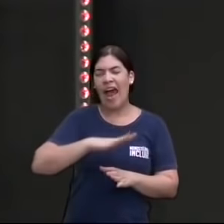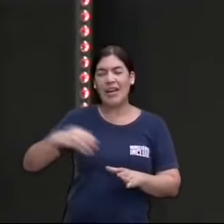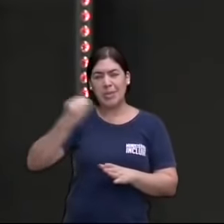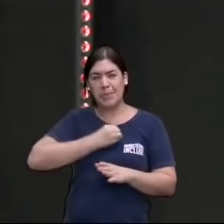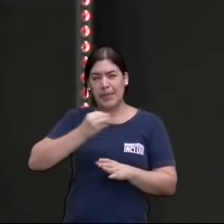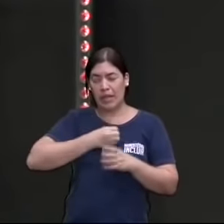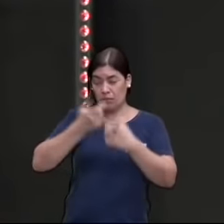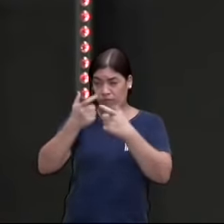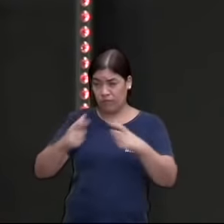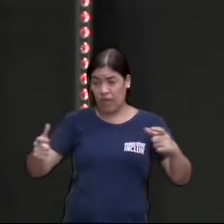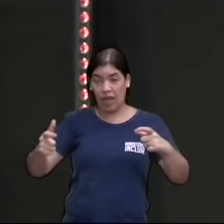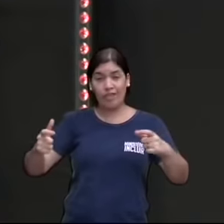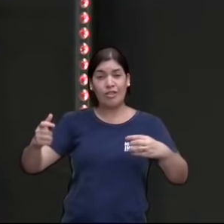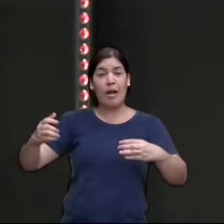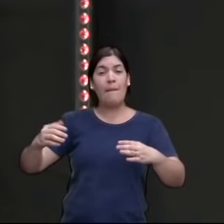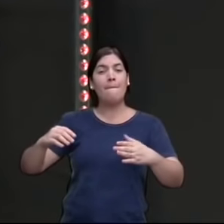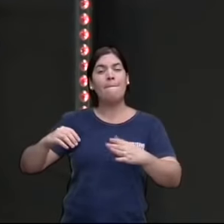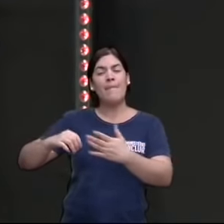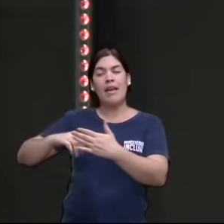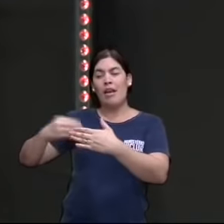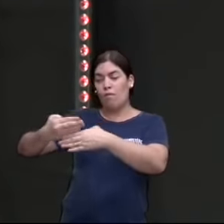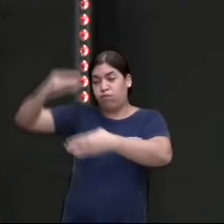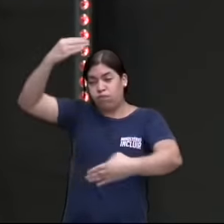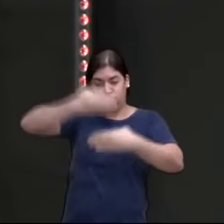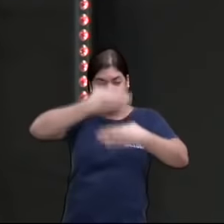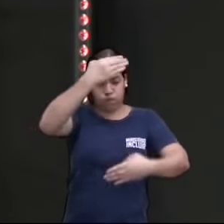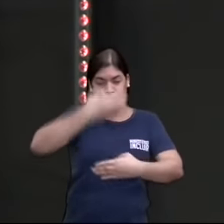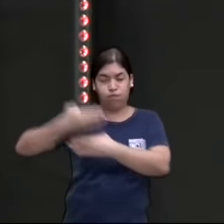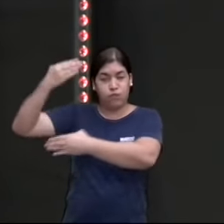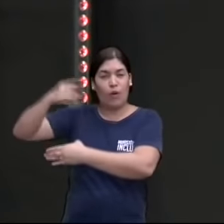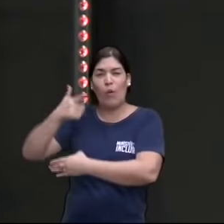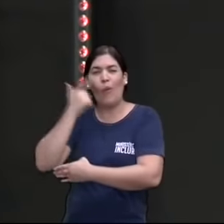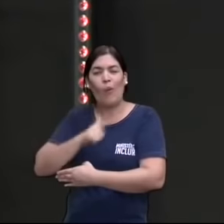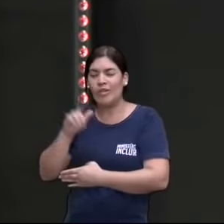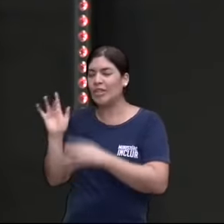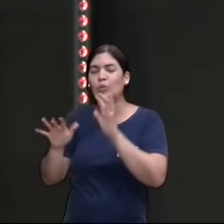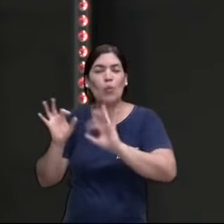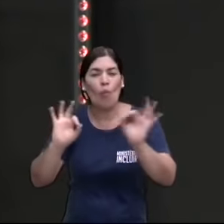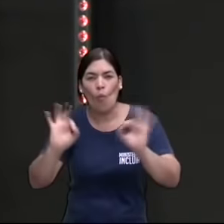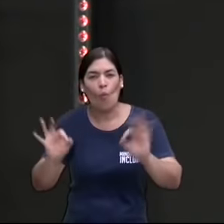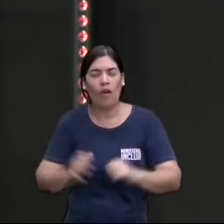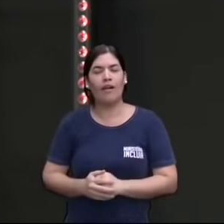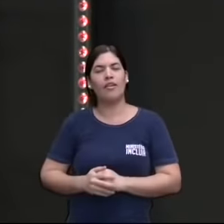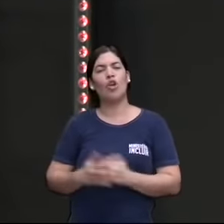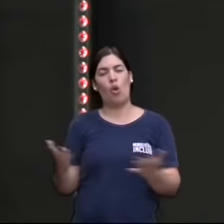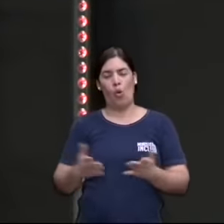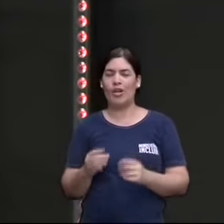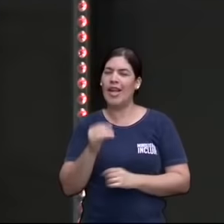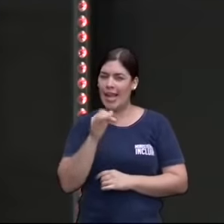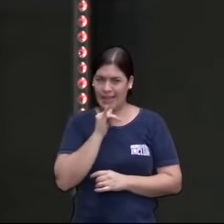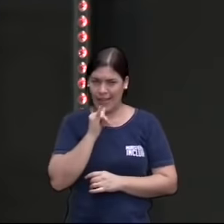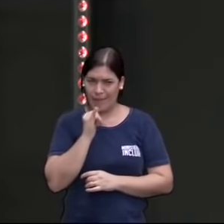pecaminosa que você não mexe na sua vida. Hoje o diabo vem e bota assim um aramezinho em volta.